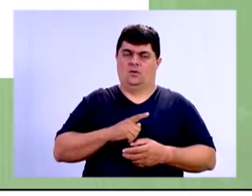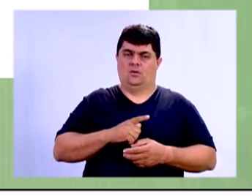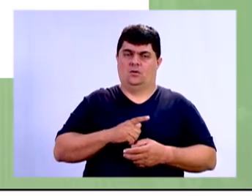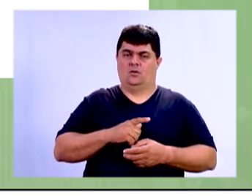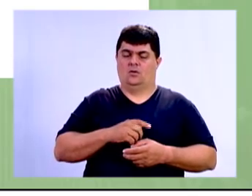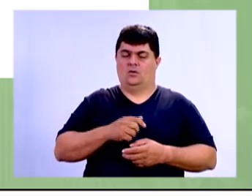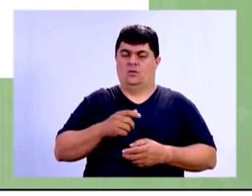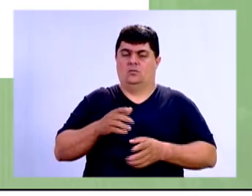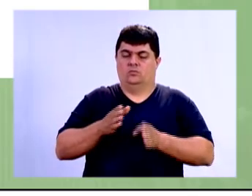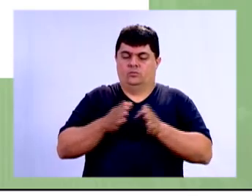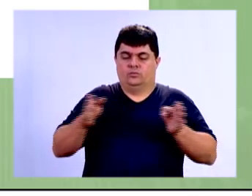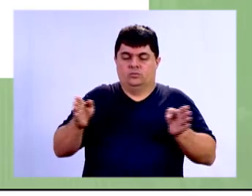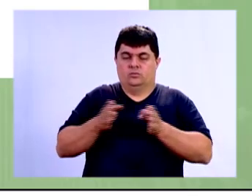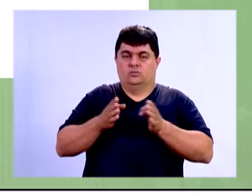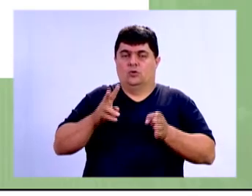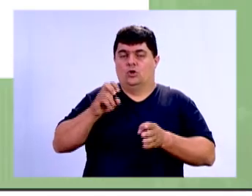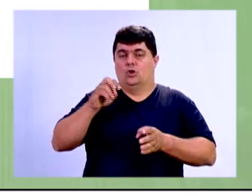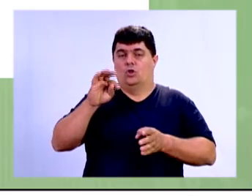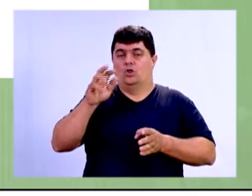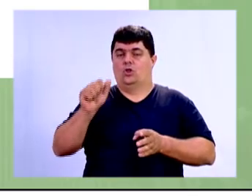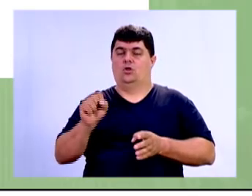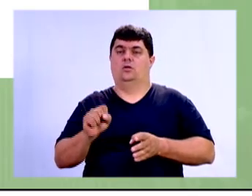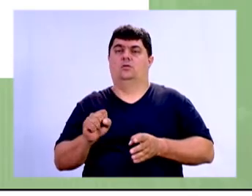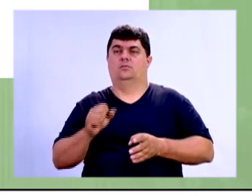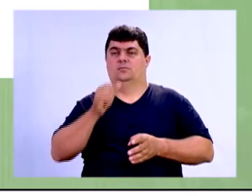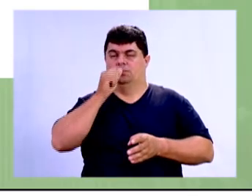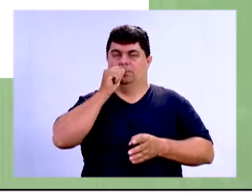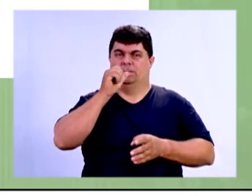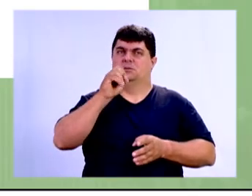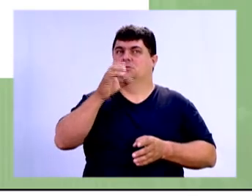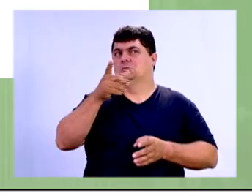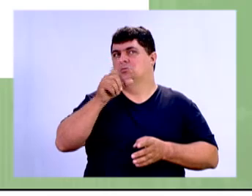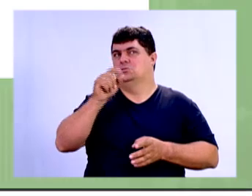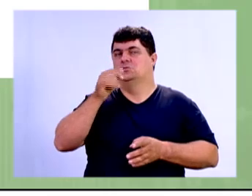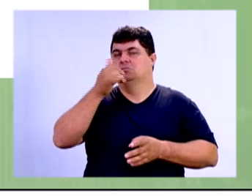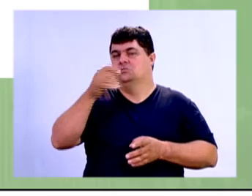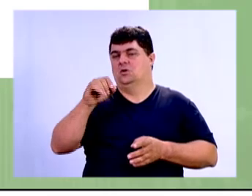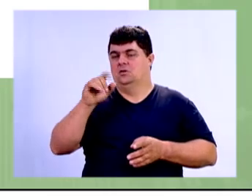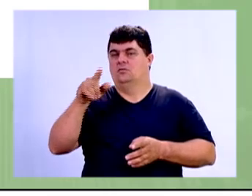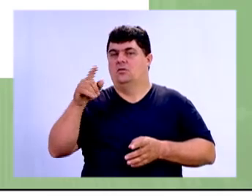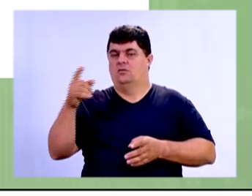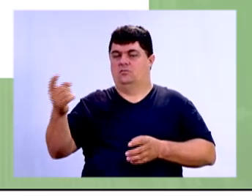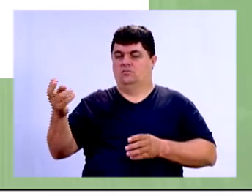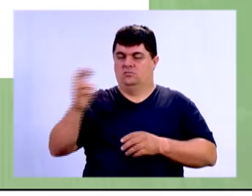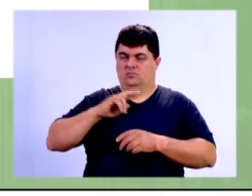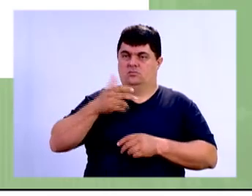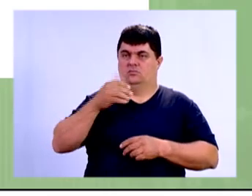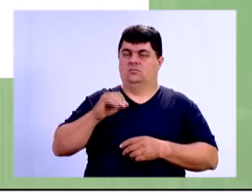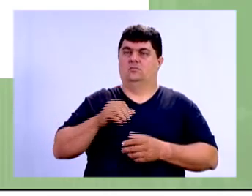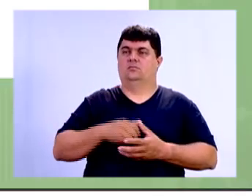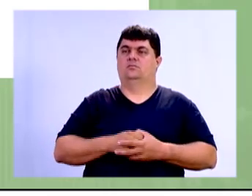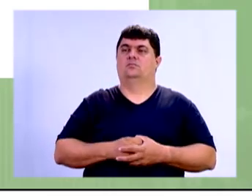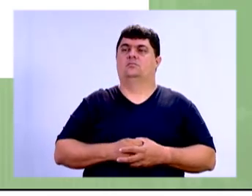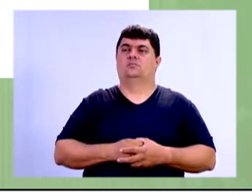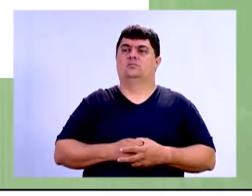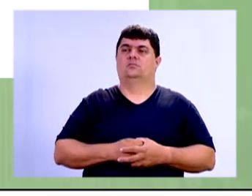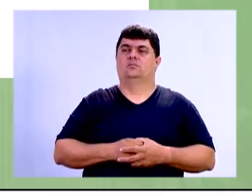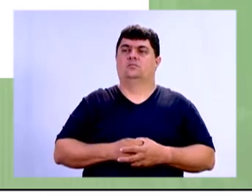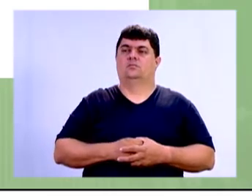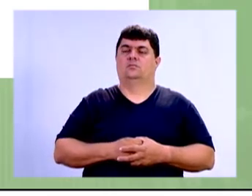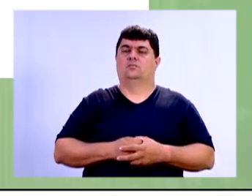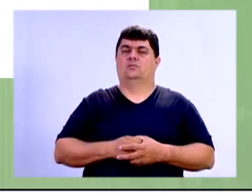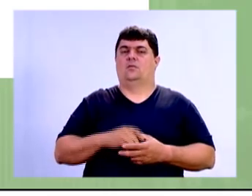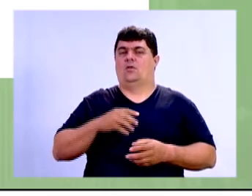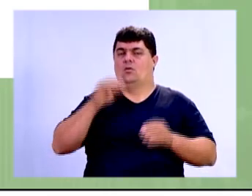tamanho do vetor notas, né? Se eu definir como notas de 10, então vai retornar 10. E eu vou escrever